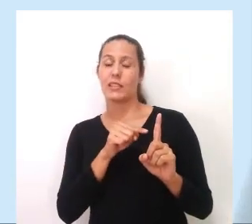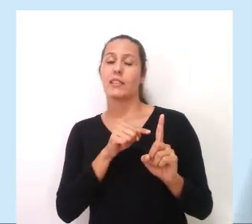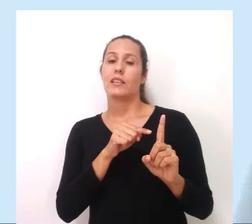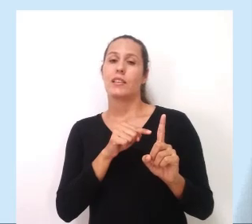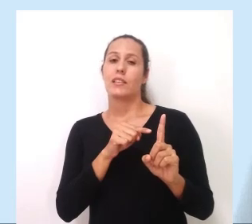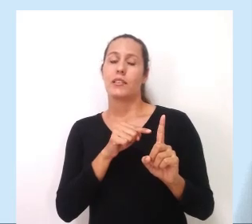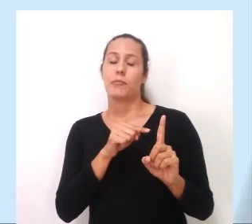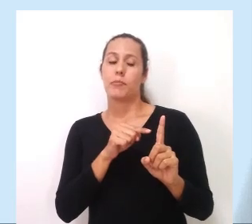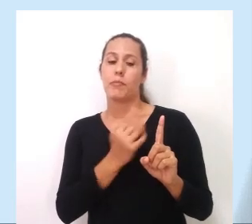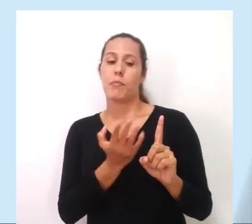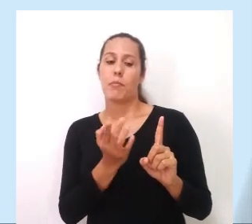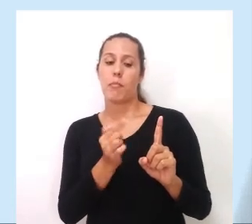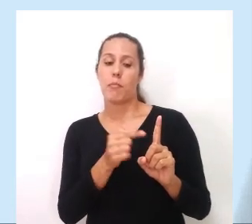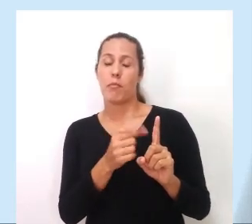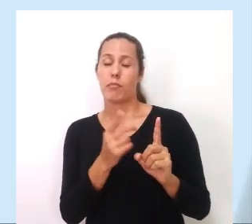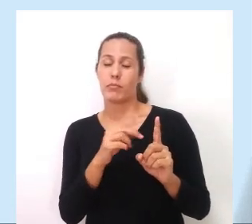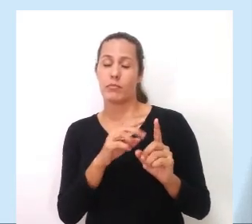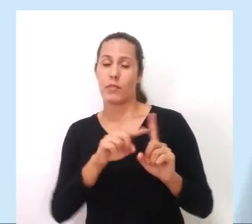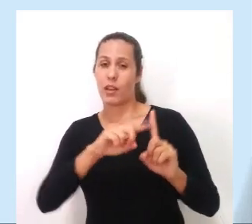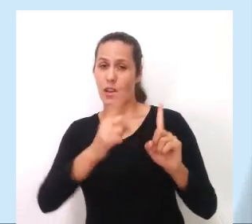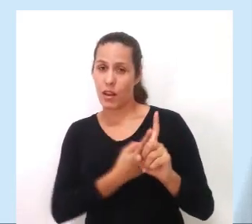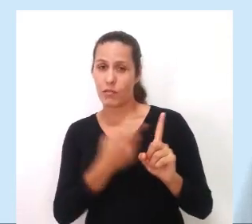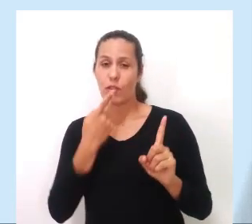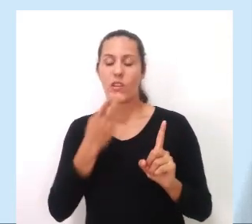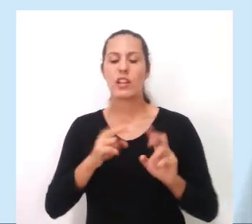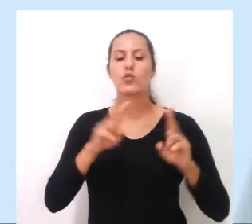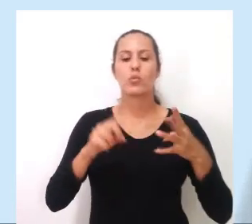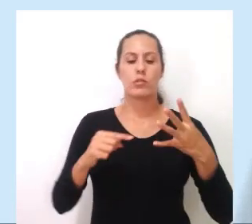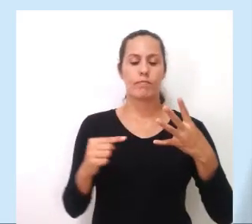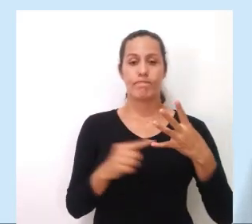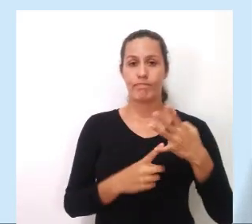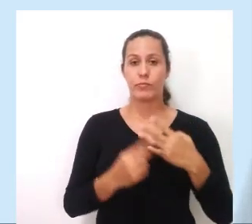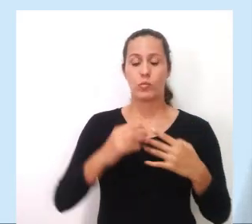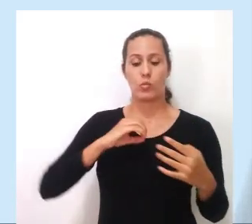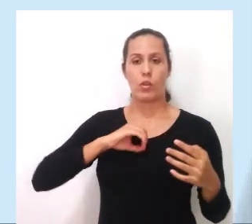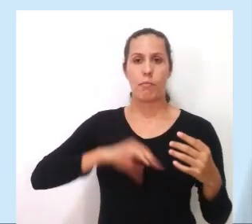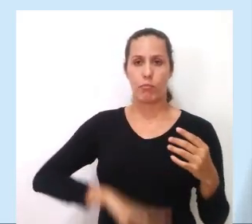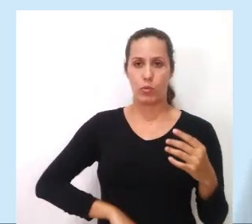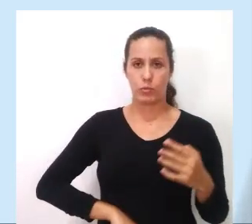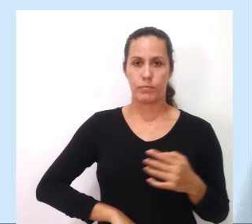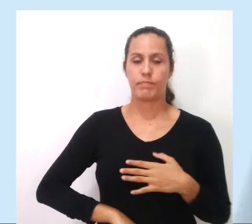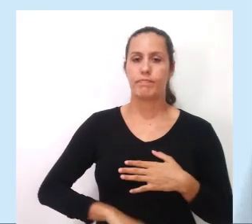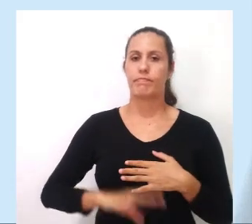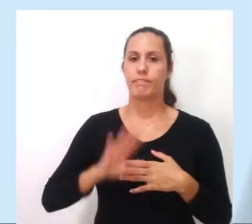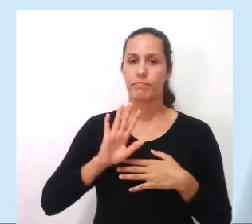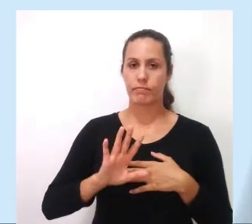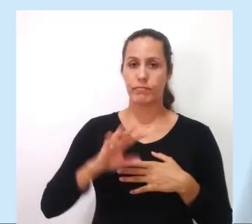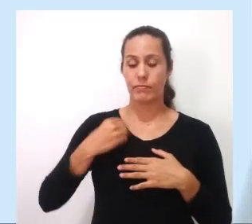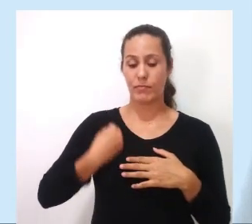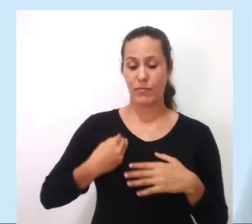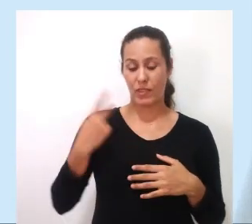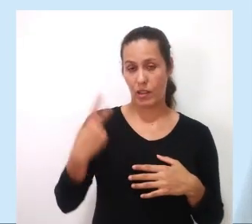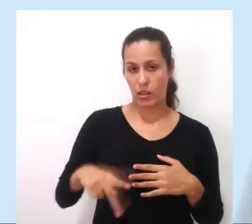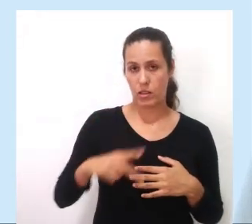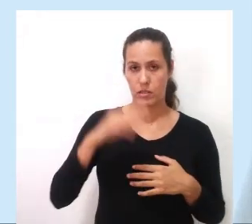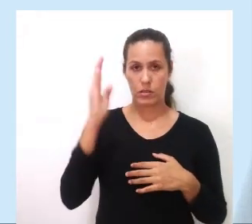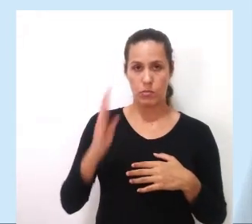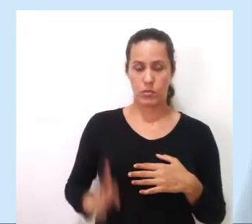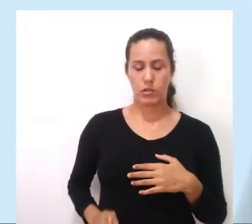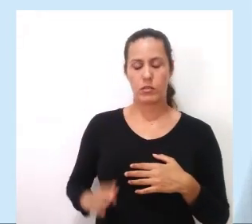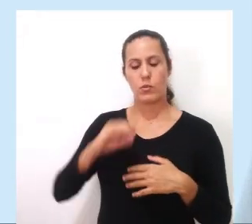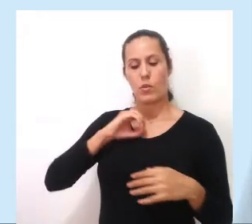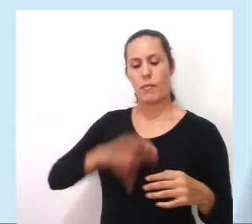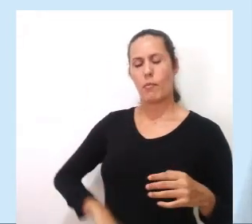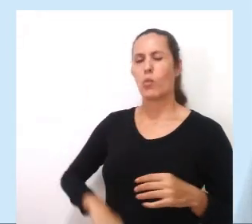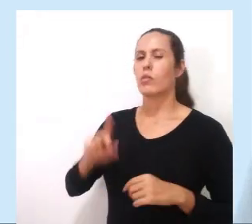imposto para a adolescente grávida, e eu falei sobre o aborto. Né? O aborto no Brasil ele é um